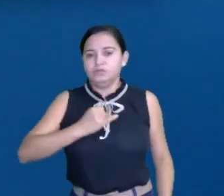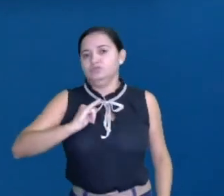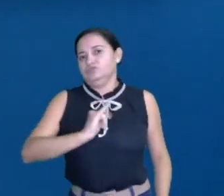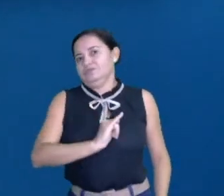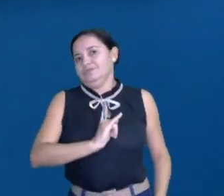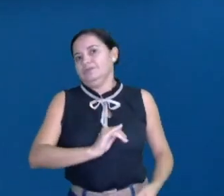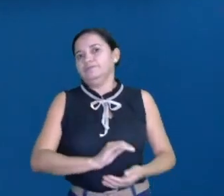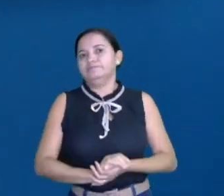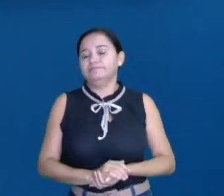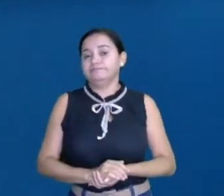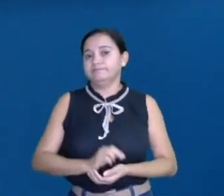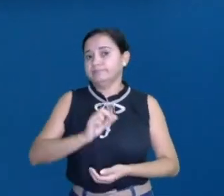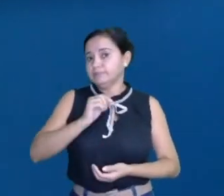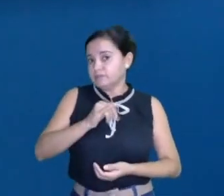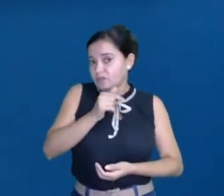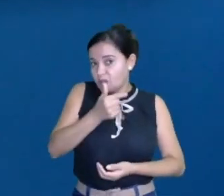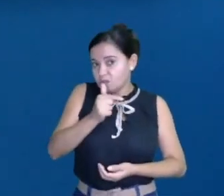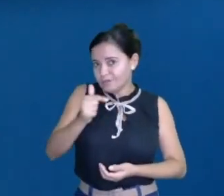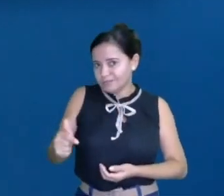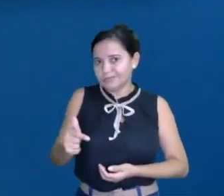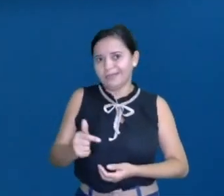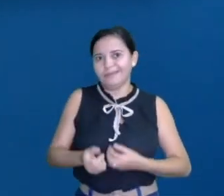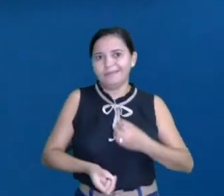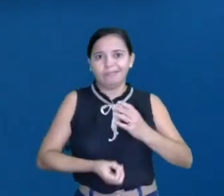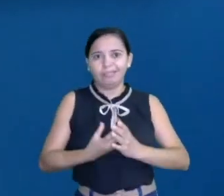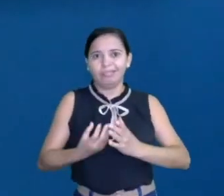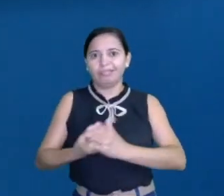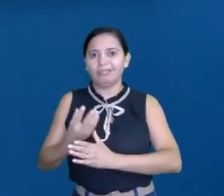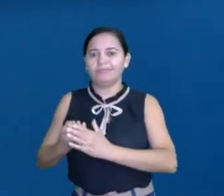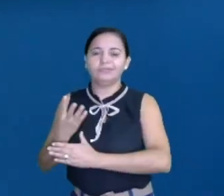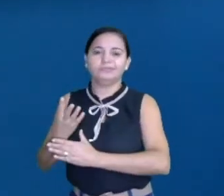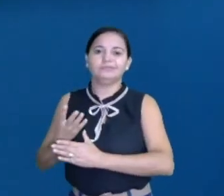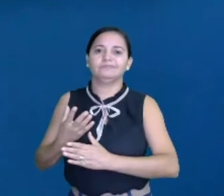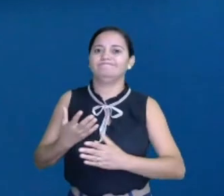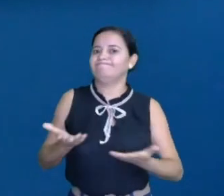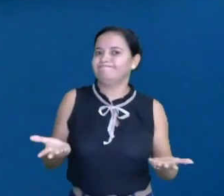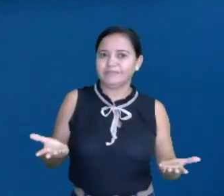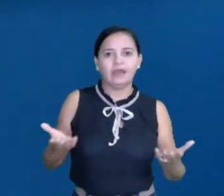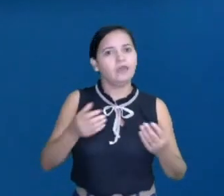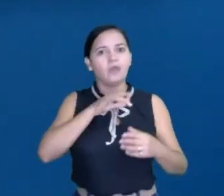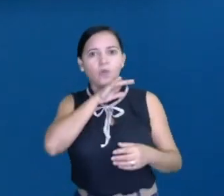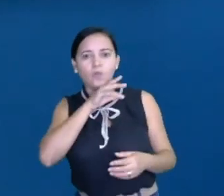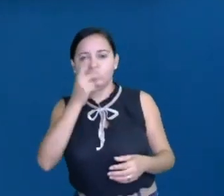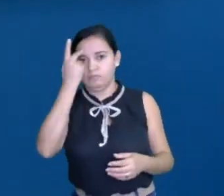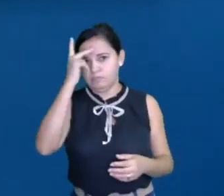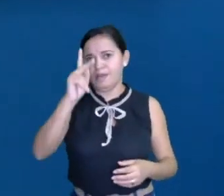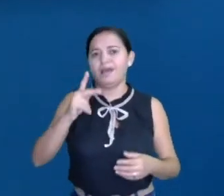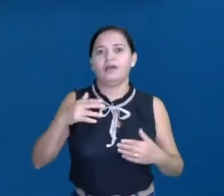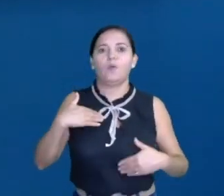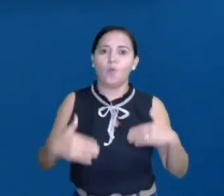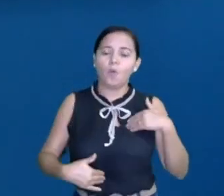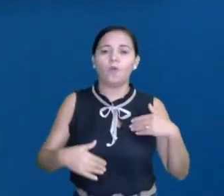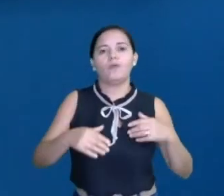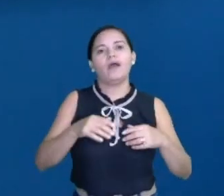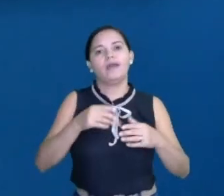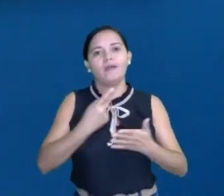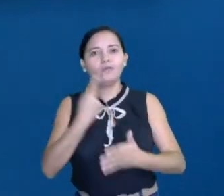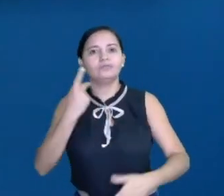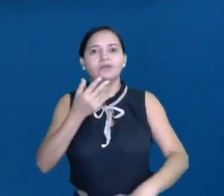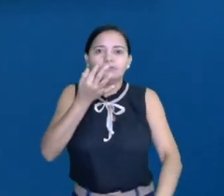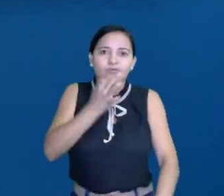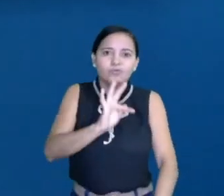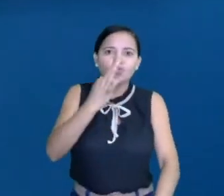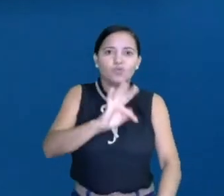acaba produzindo como resíduo esse ácido lático. Então ele fica depositado nas células e causa dor musculares ao longo dos